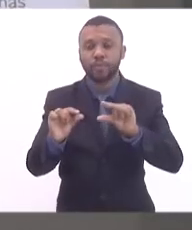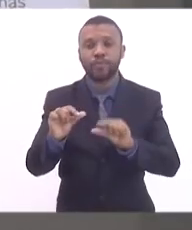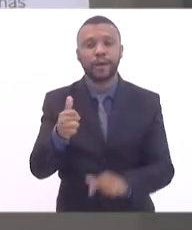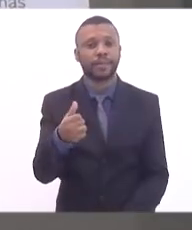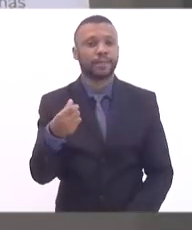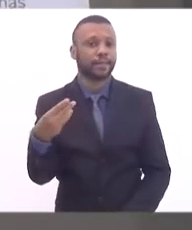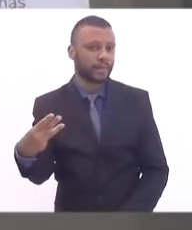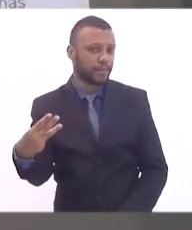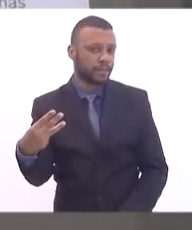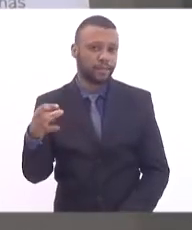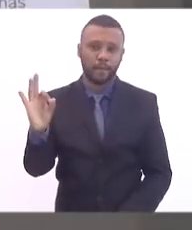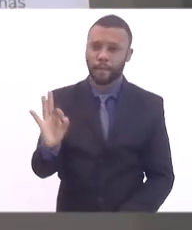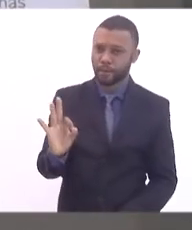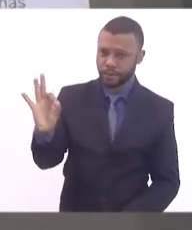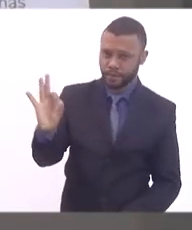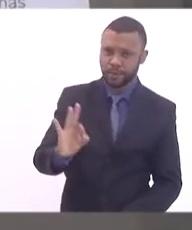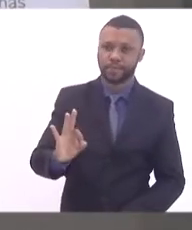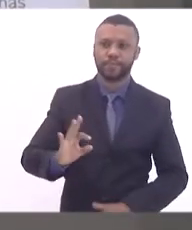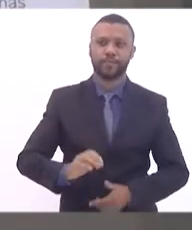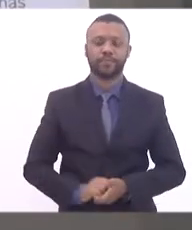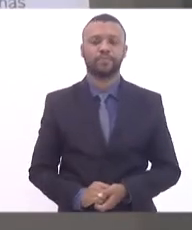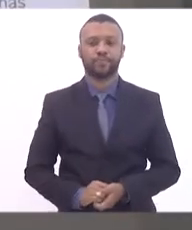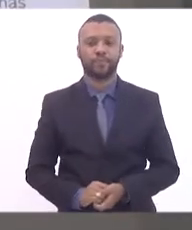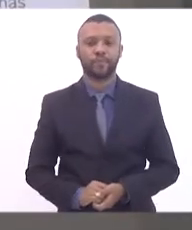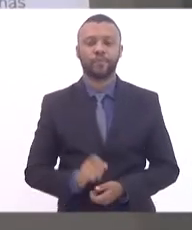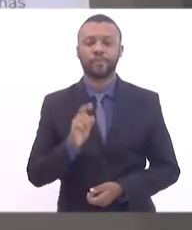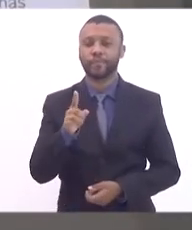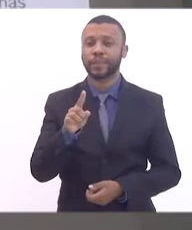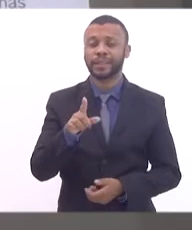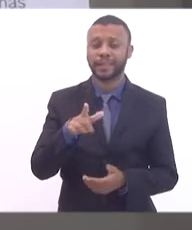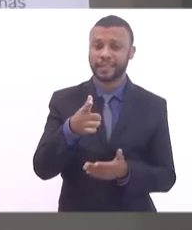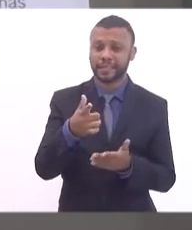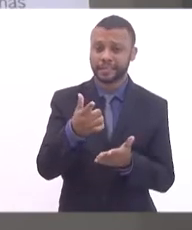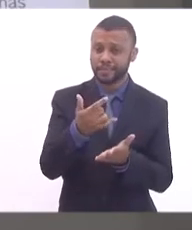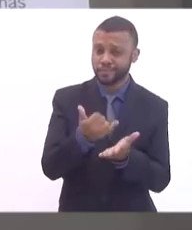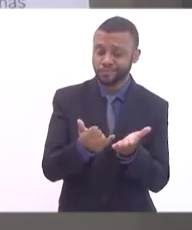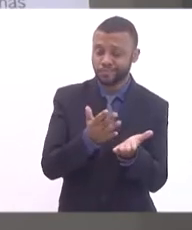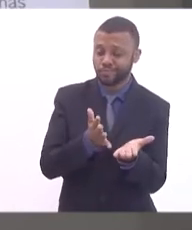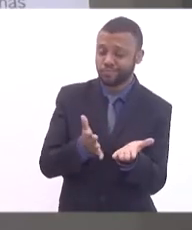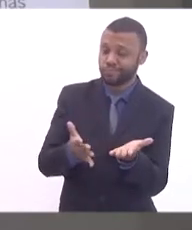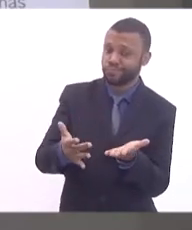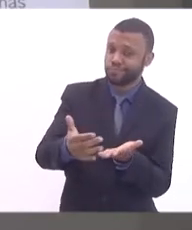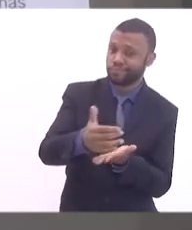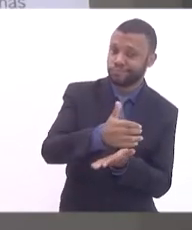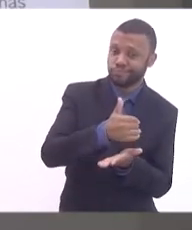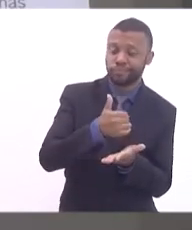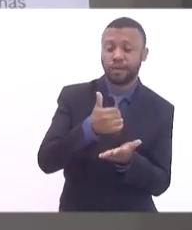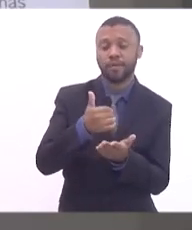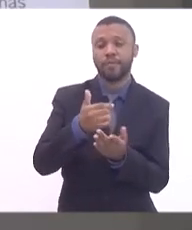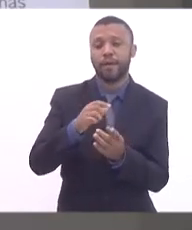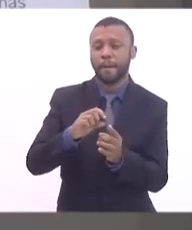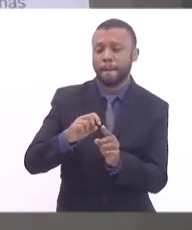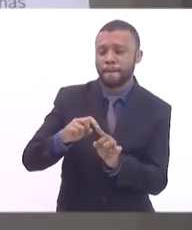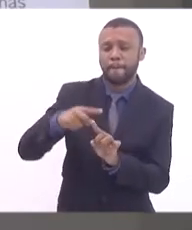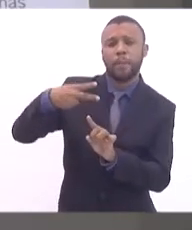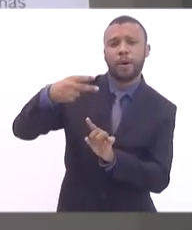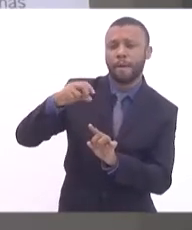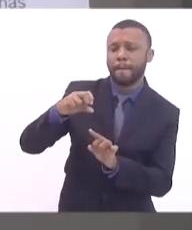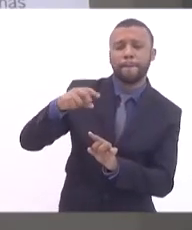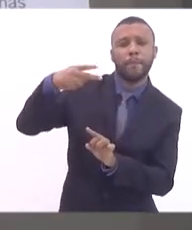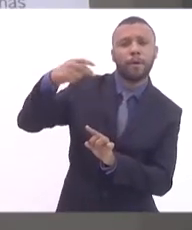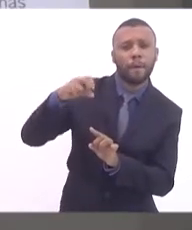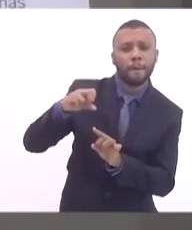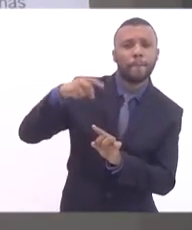e essa carga que que o decreto prática ela foi sofrendo aumentos ao longo do tempo então o